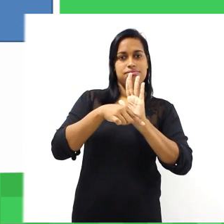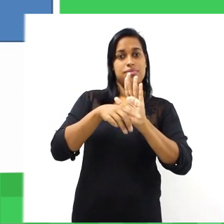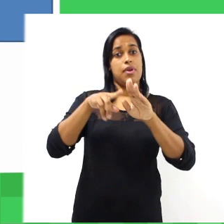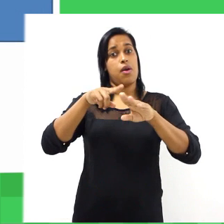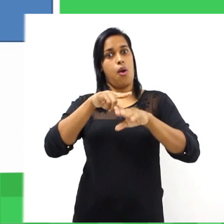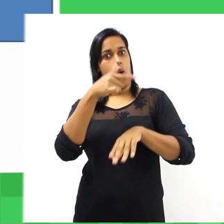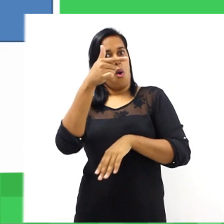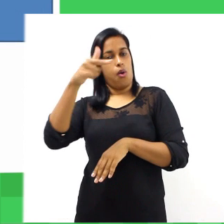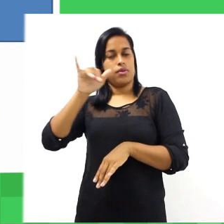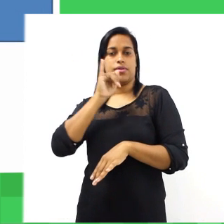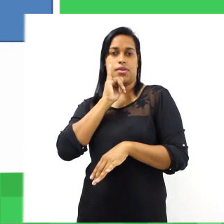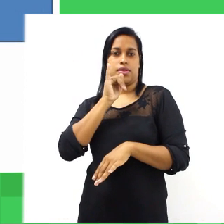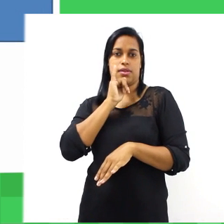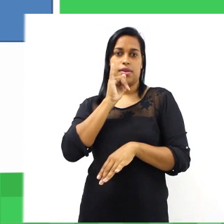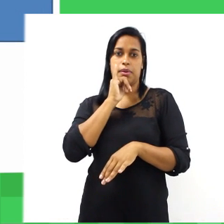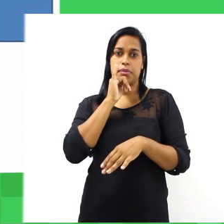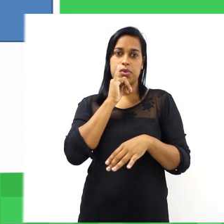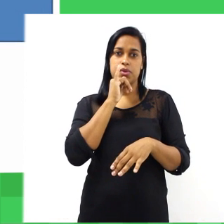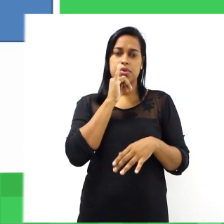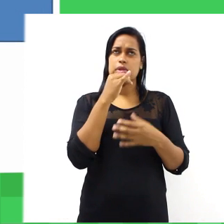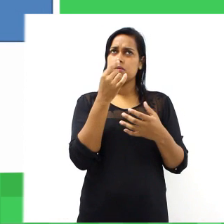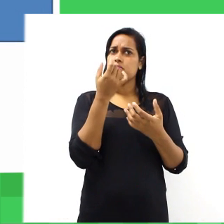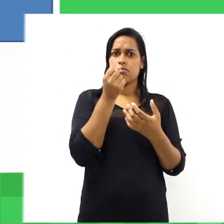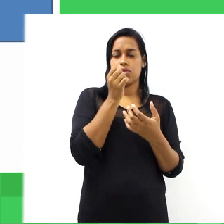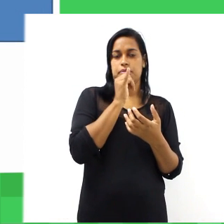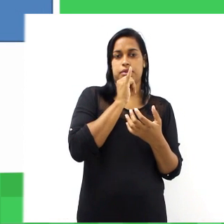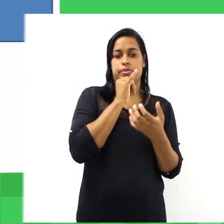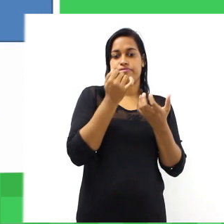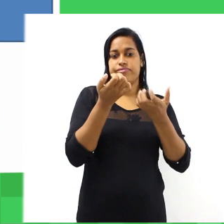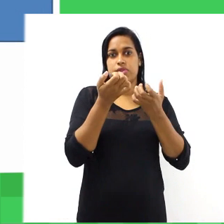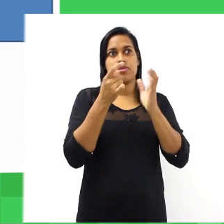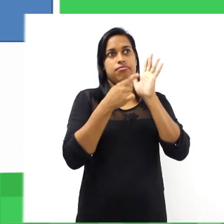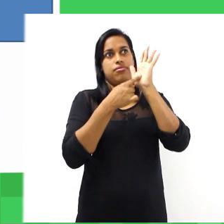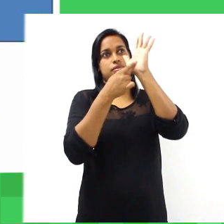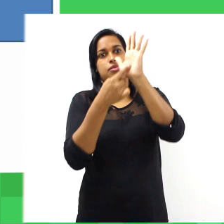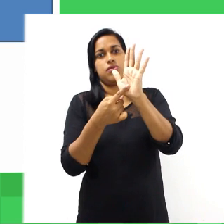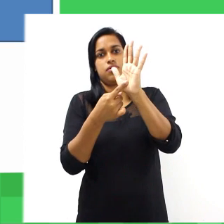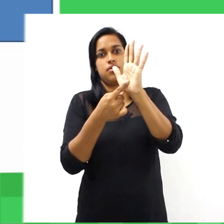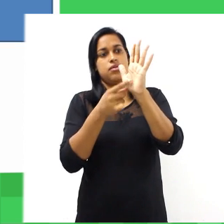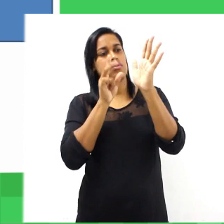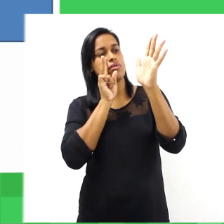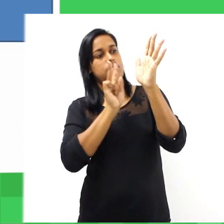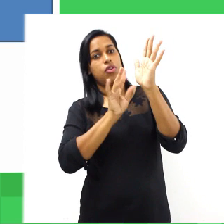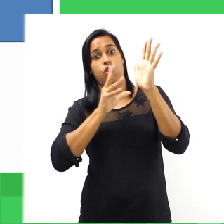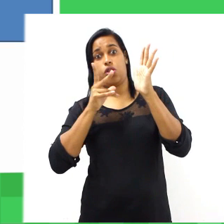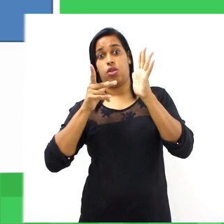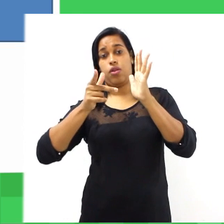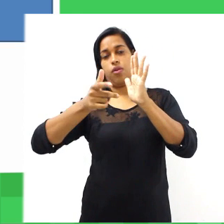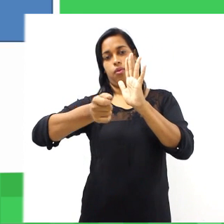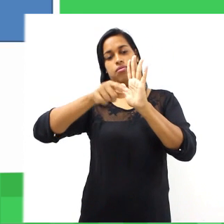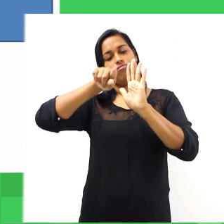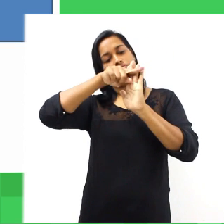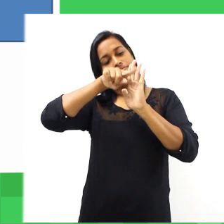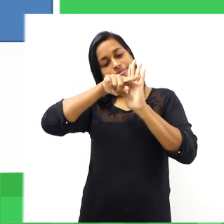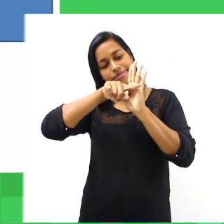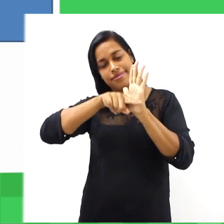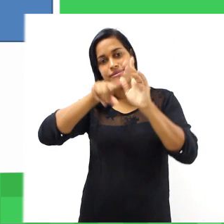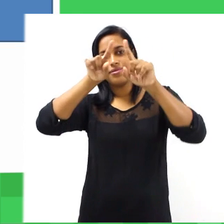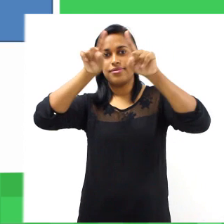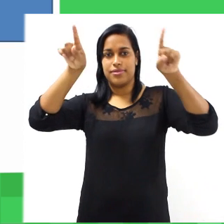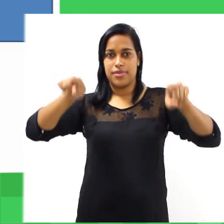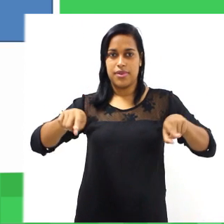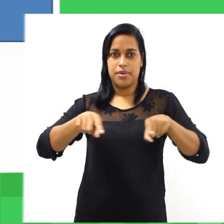Mais um exemplo. Mas e se eu quiser mostrar todos os dados de uma tabela? Nesse